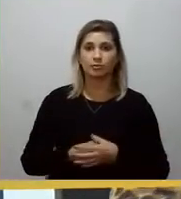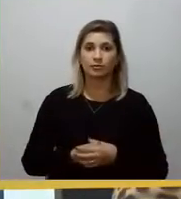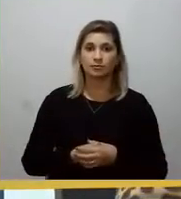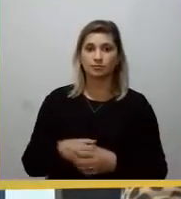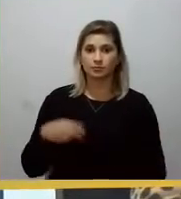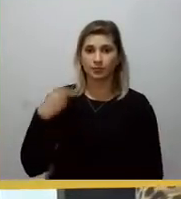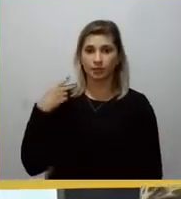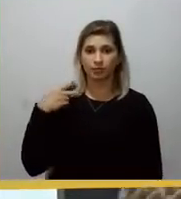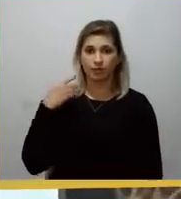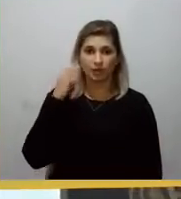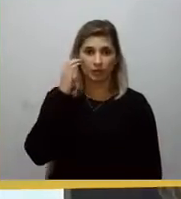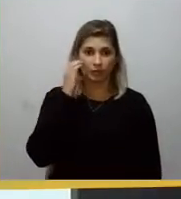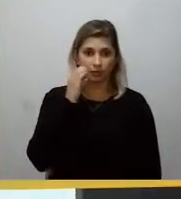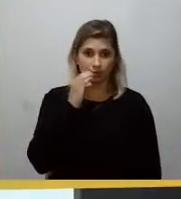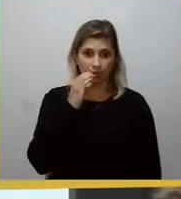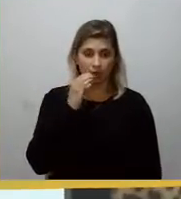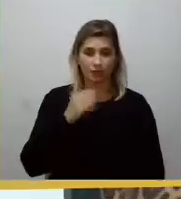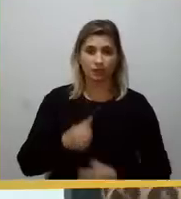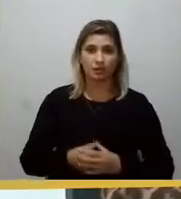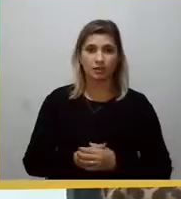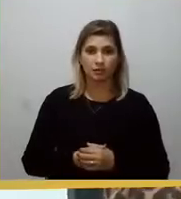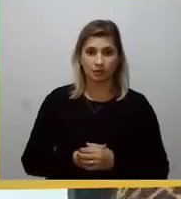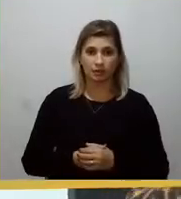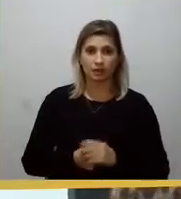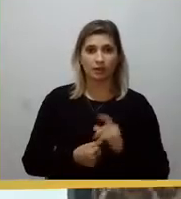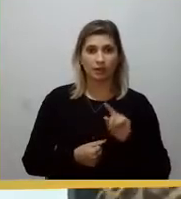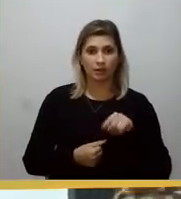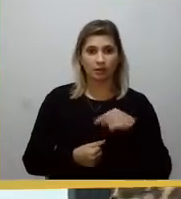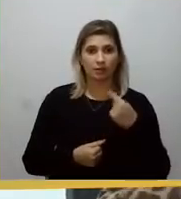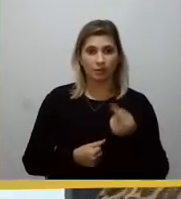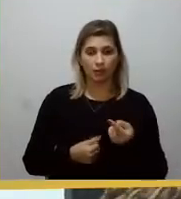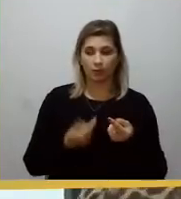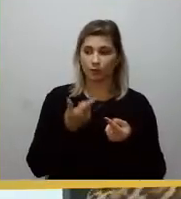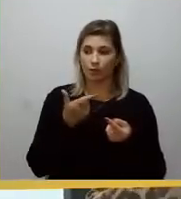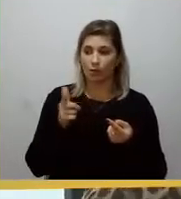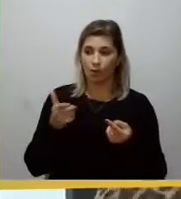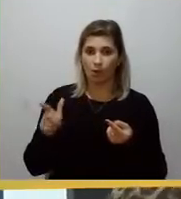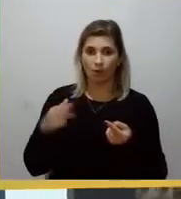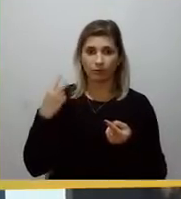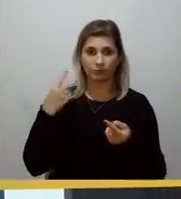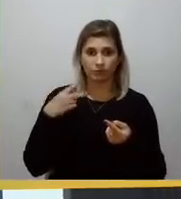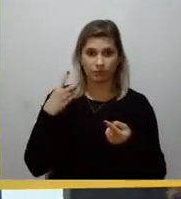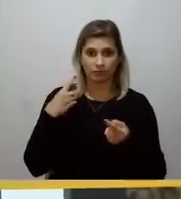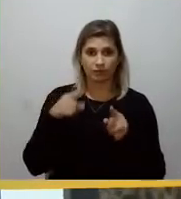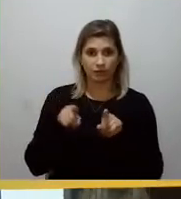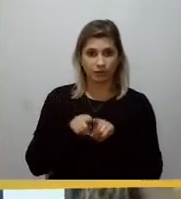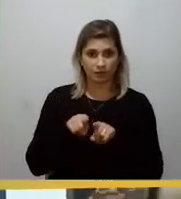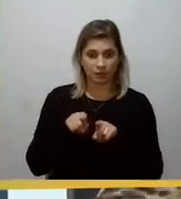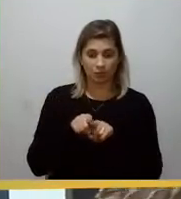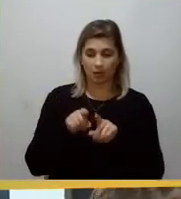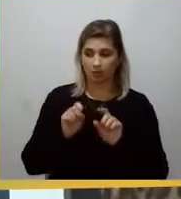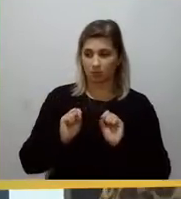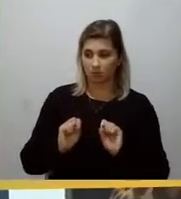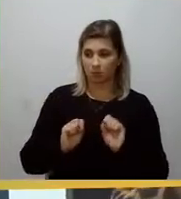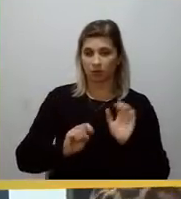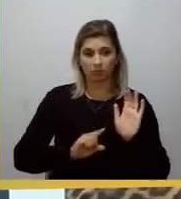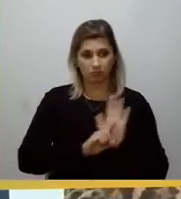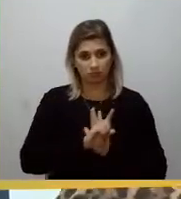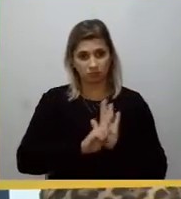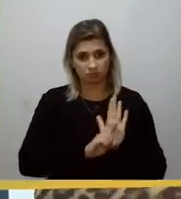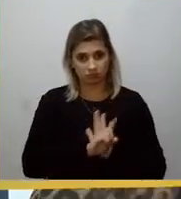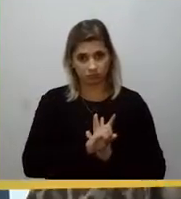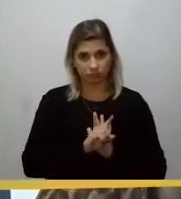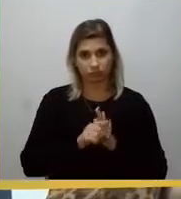vereador Jair, e depois daí os outros vereadores também, se quiserem fazer algum questionamento. Mas